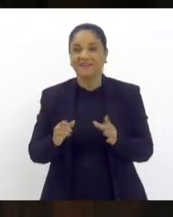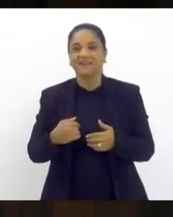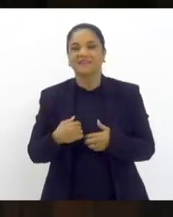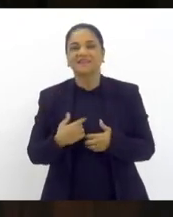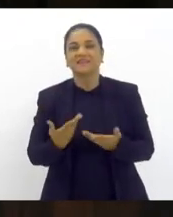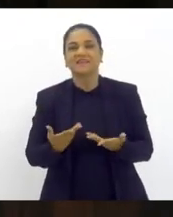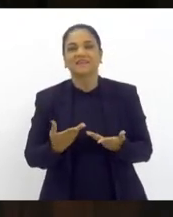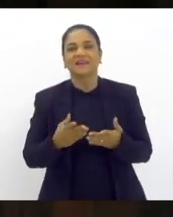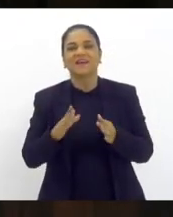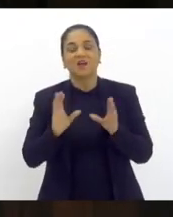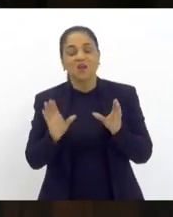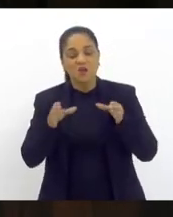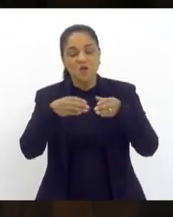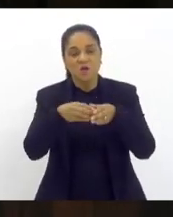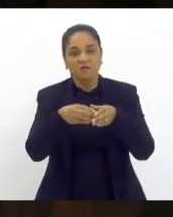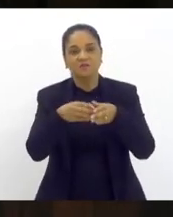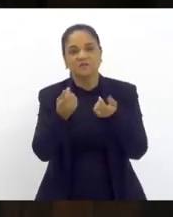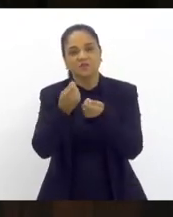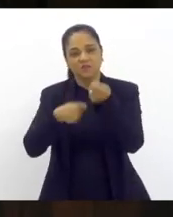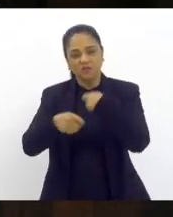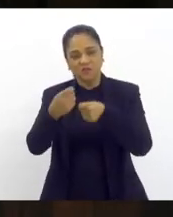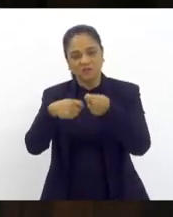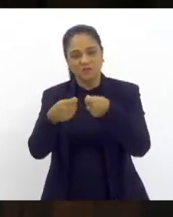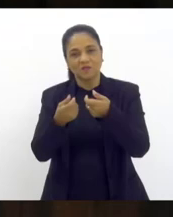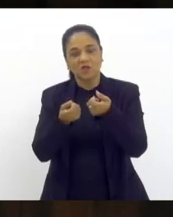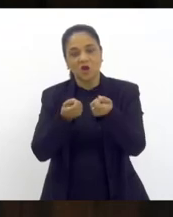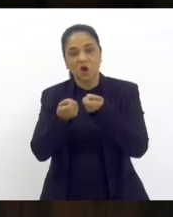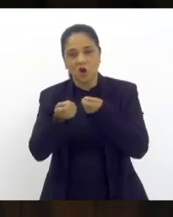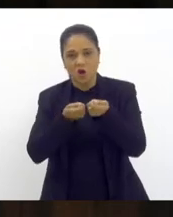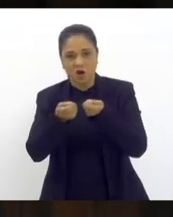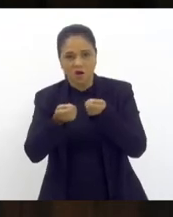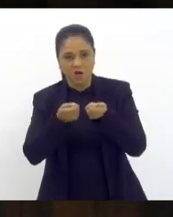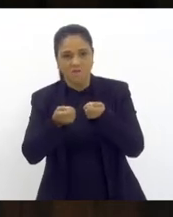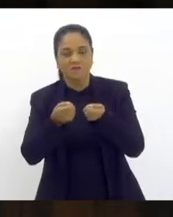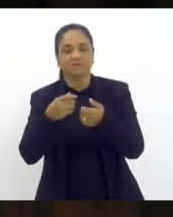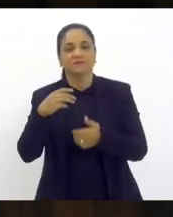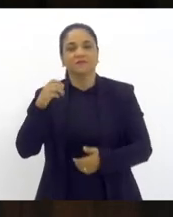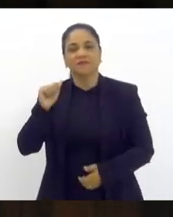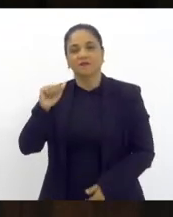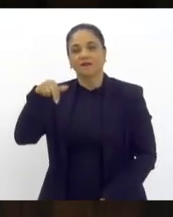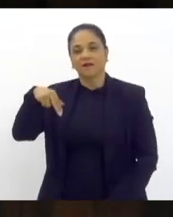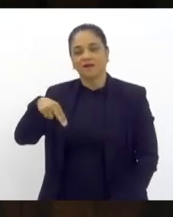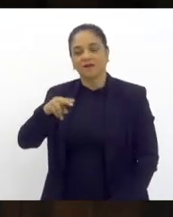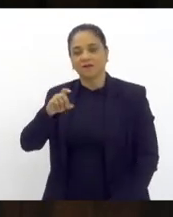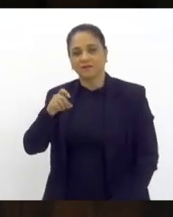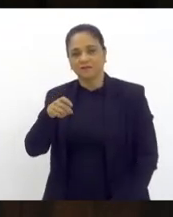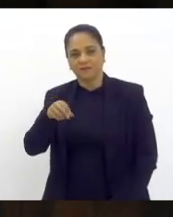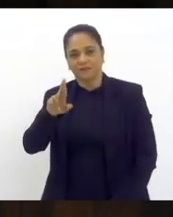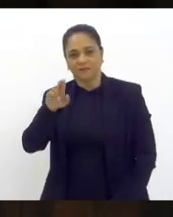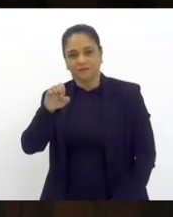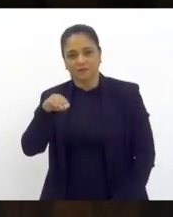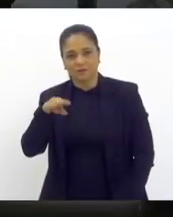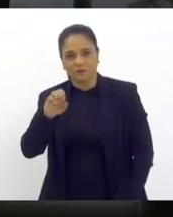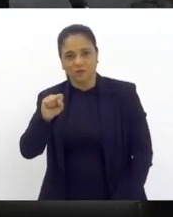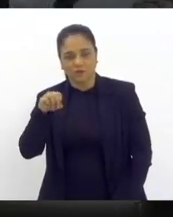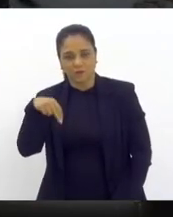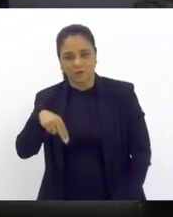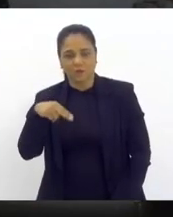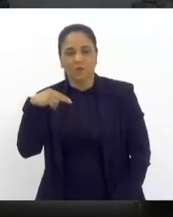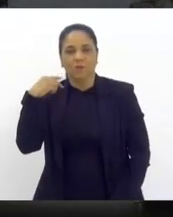Pela Comissão de Economia, Indústria e Comércio, deputado Anderson Moraes. Fabi.